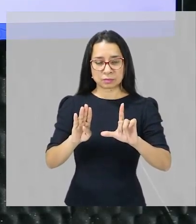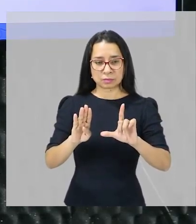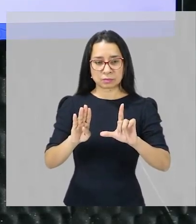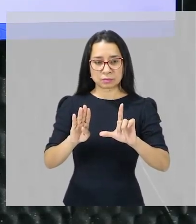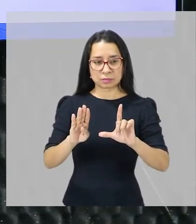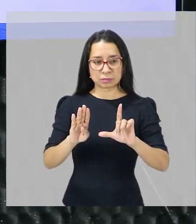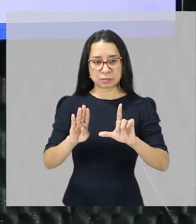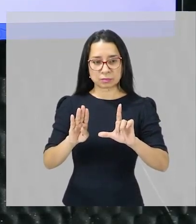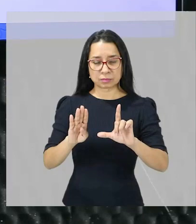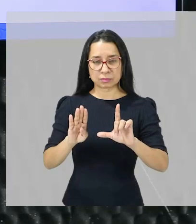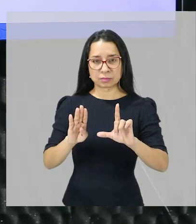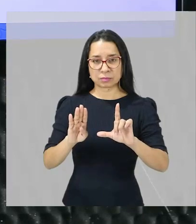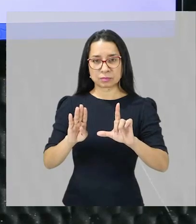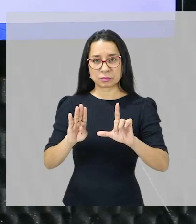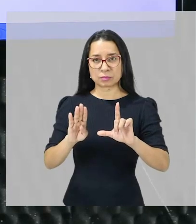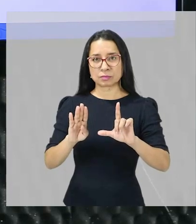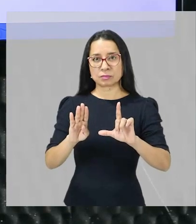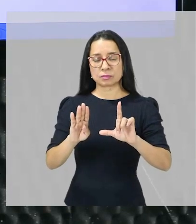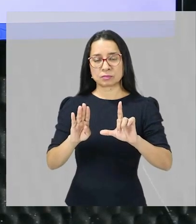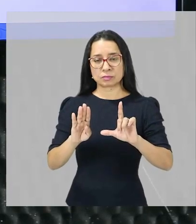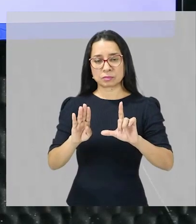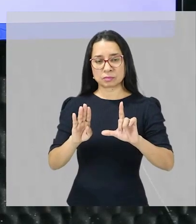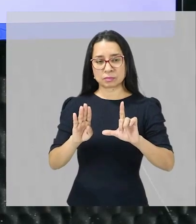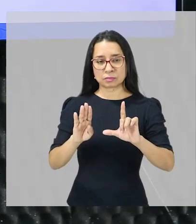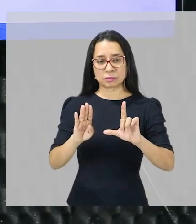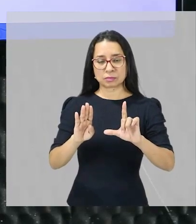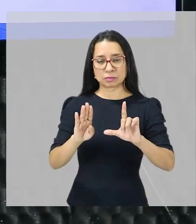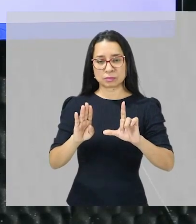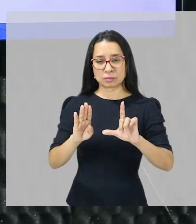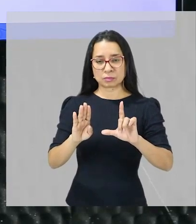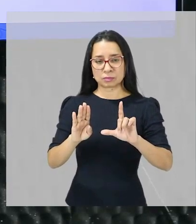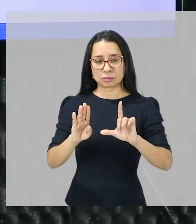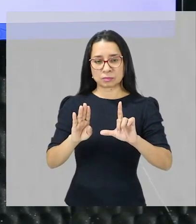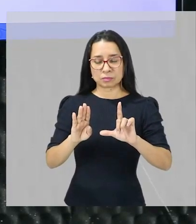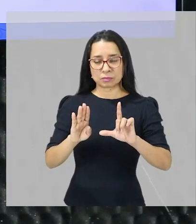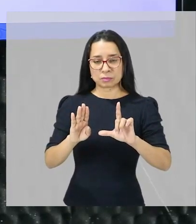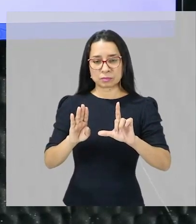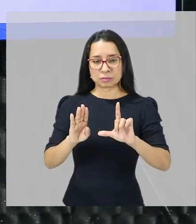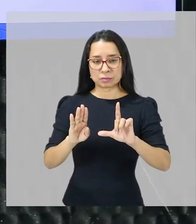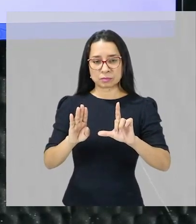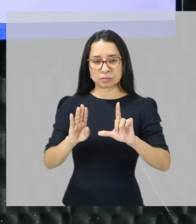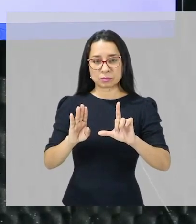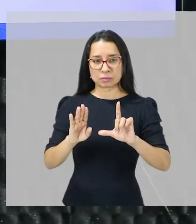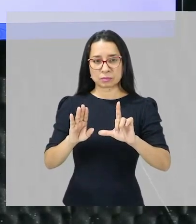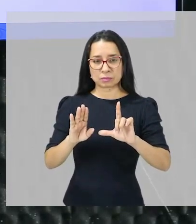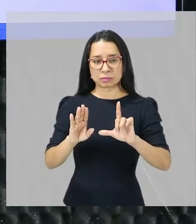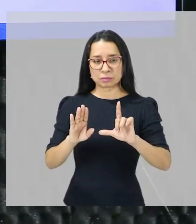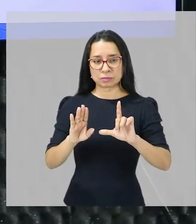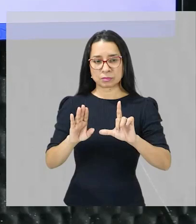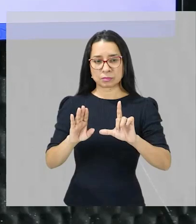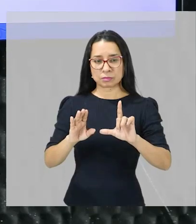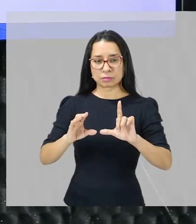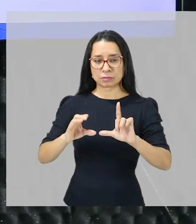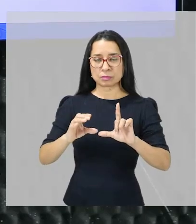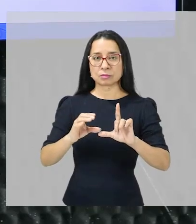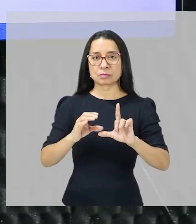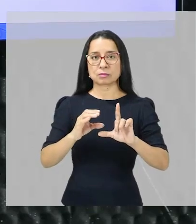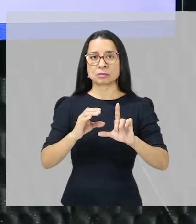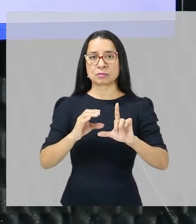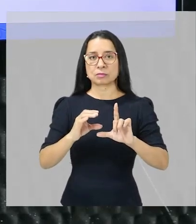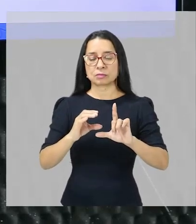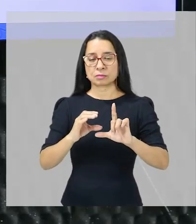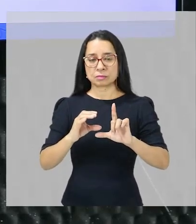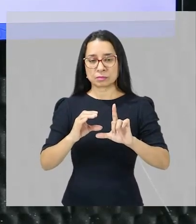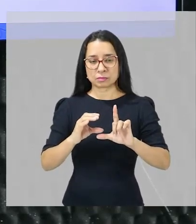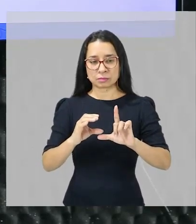ao final desse experimento, esses grupos, eles apresentaram os genótipos idênticos e os fenótipos diferentes. A letra